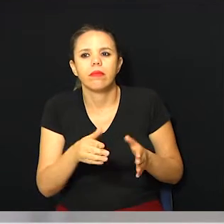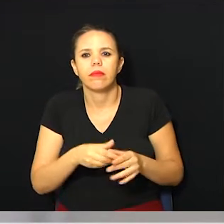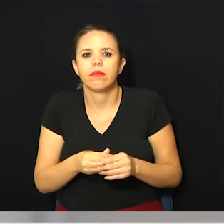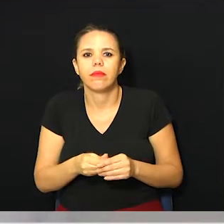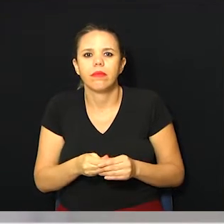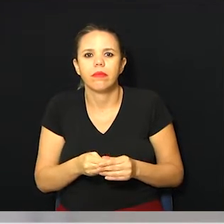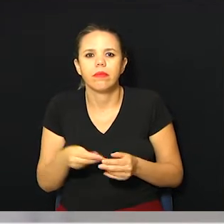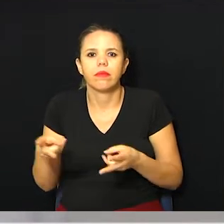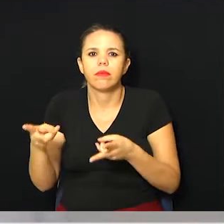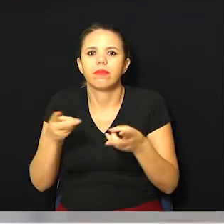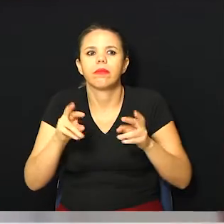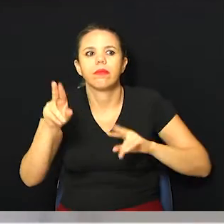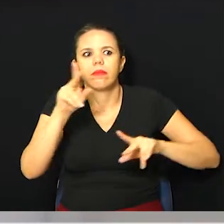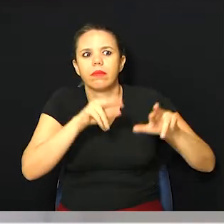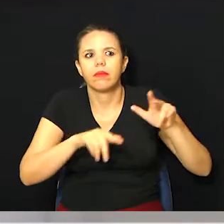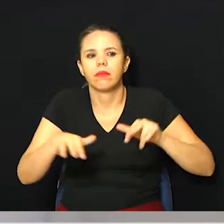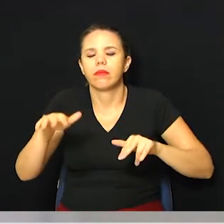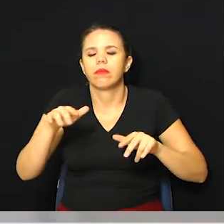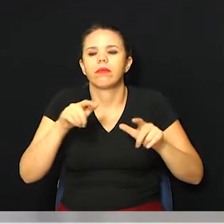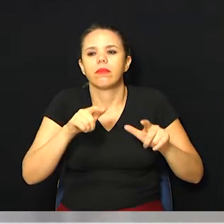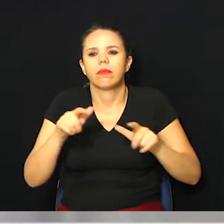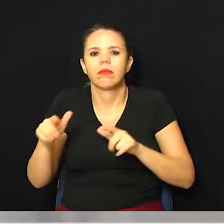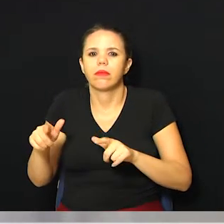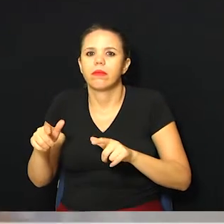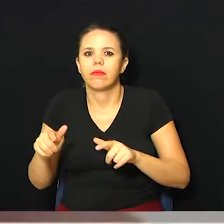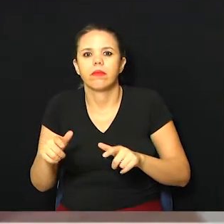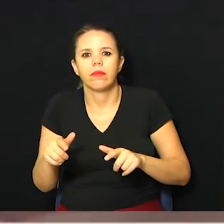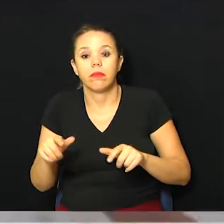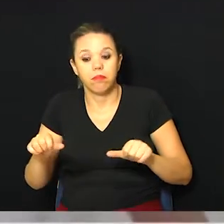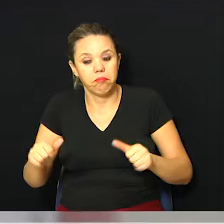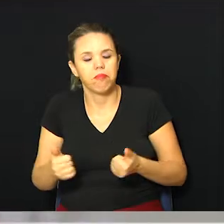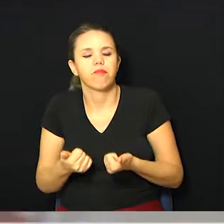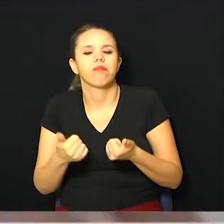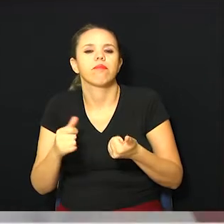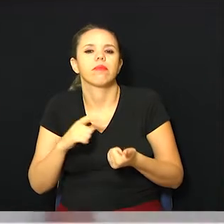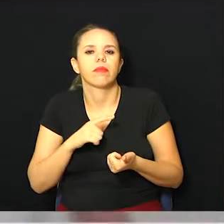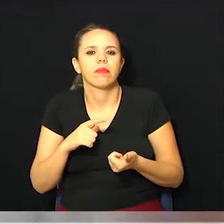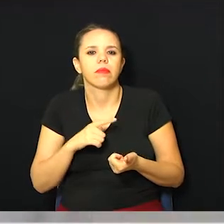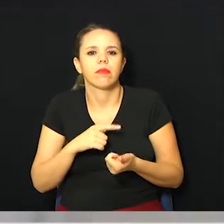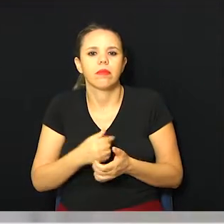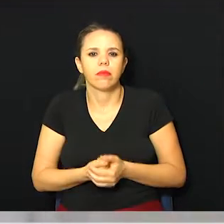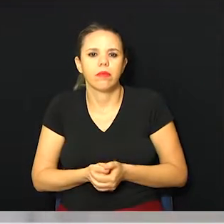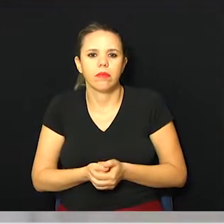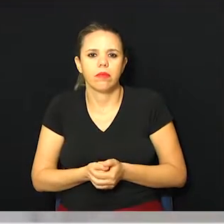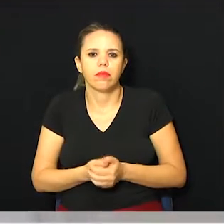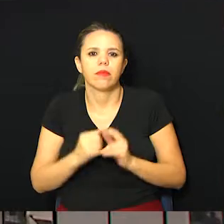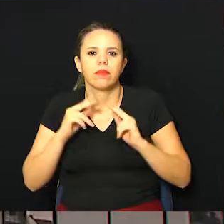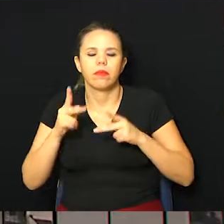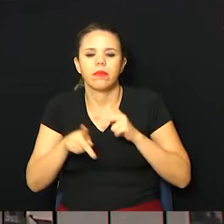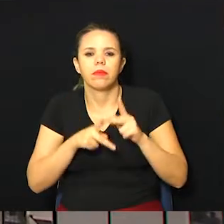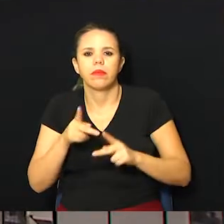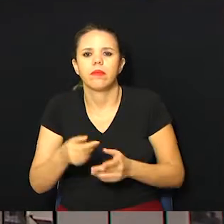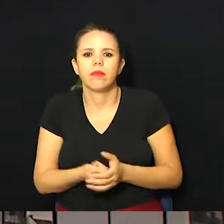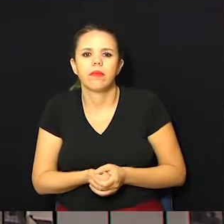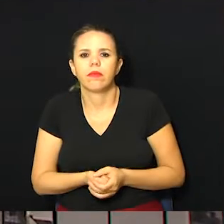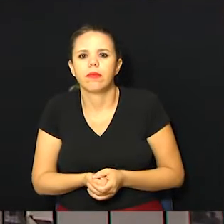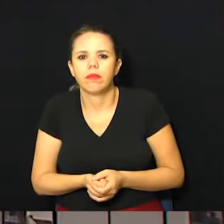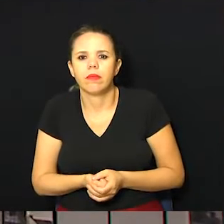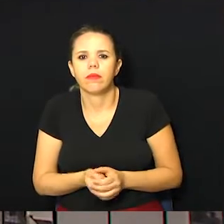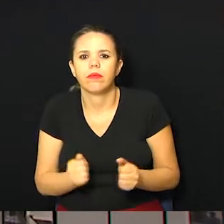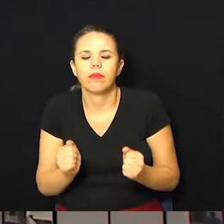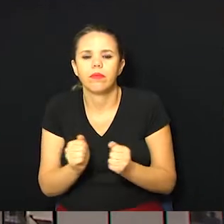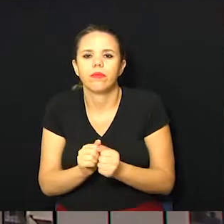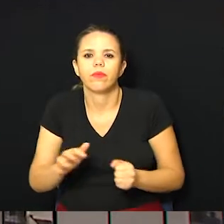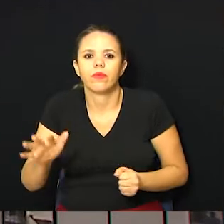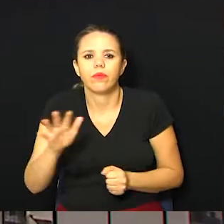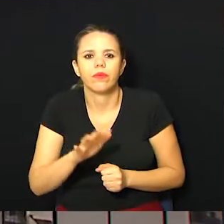diferentes cenários, né? Do cenário mais otimista, que seria quando a humanidade né, une forças